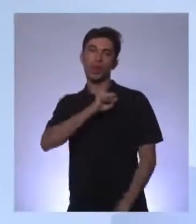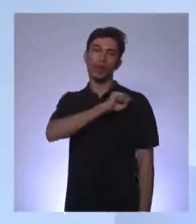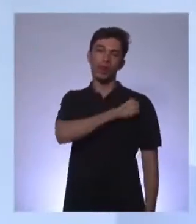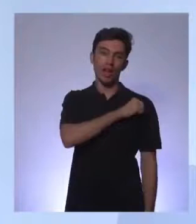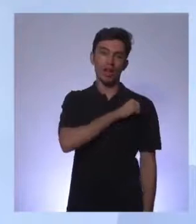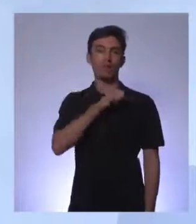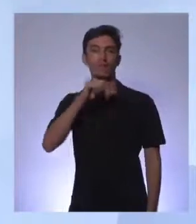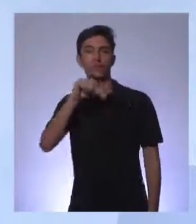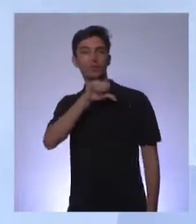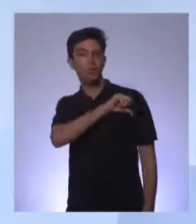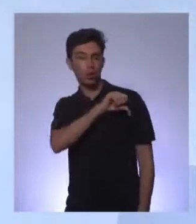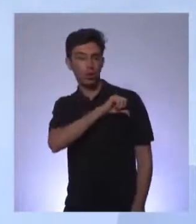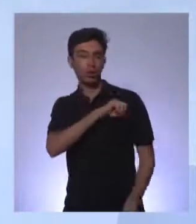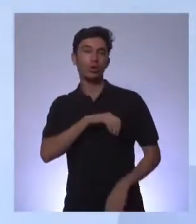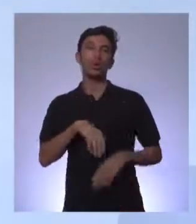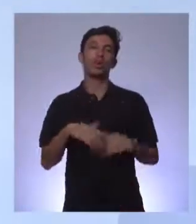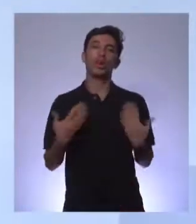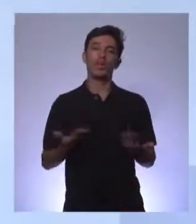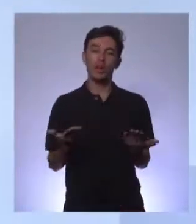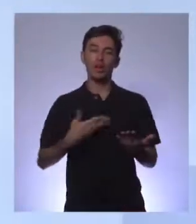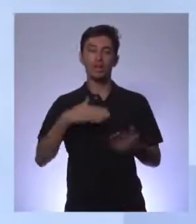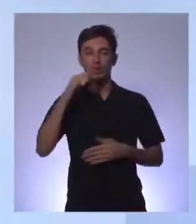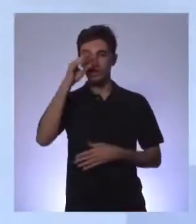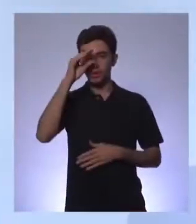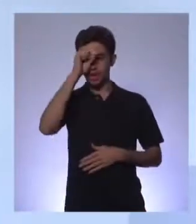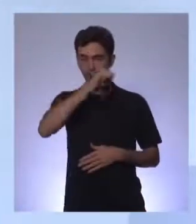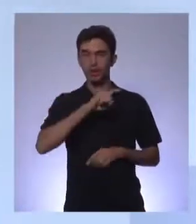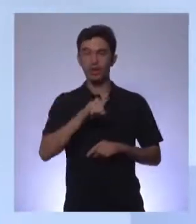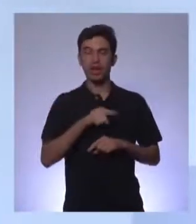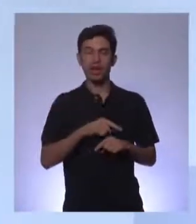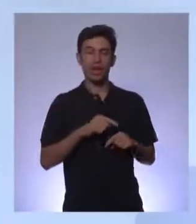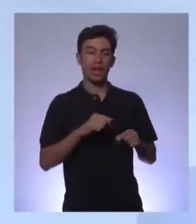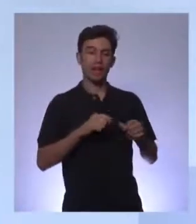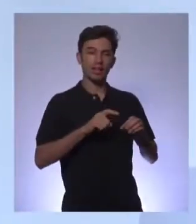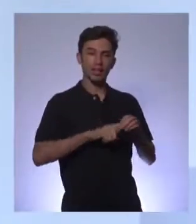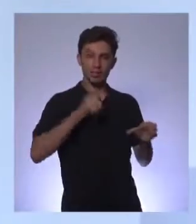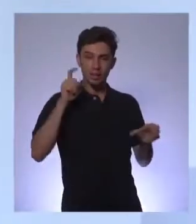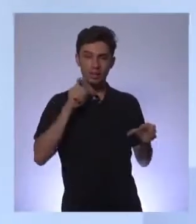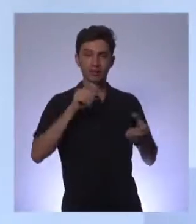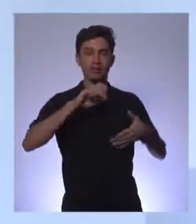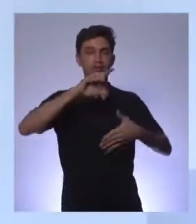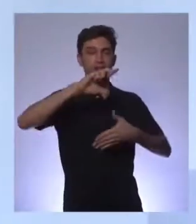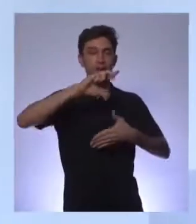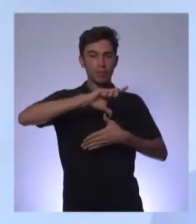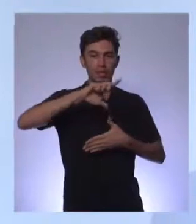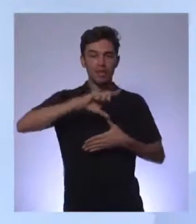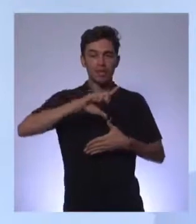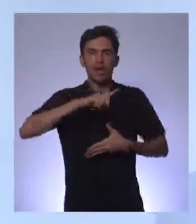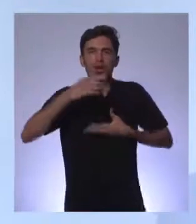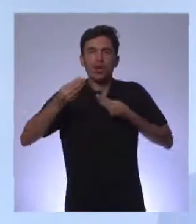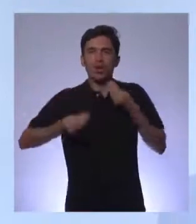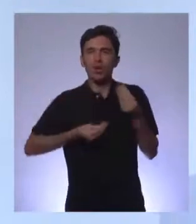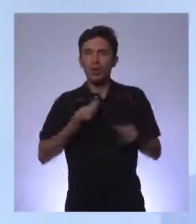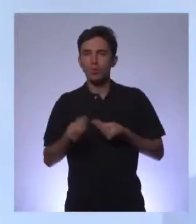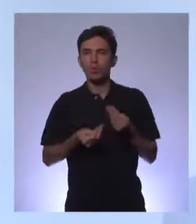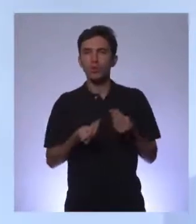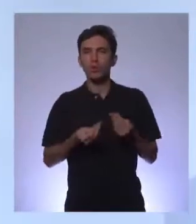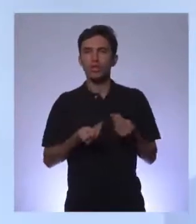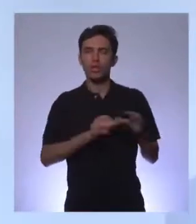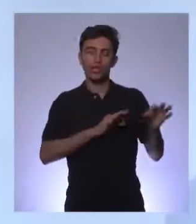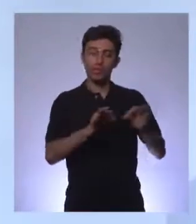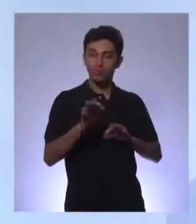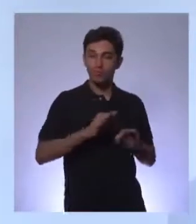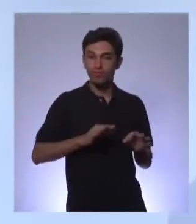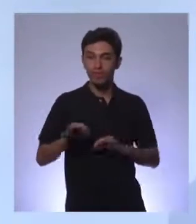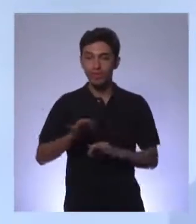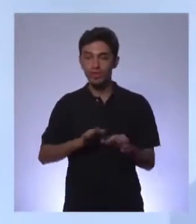Nós iremos então ver as independências da América e de como que esse processo